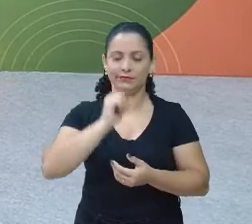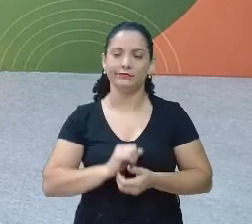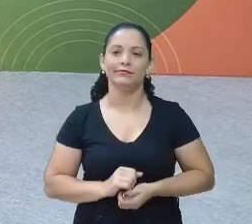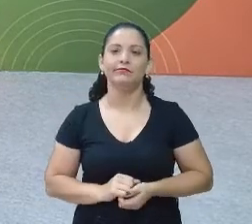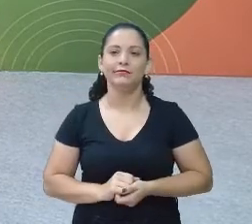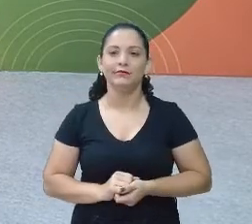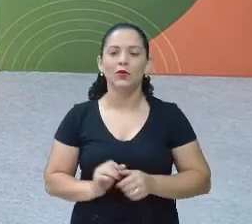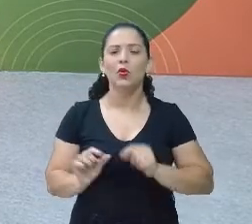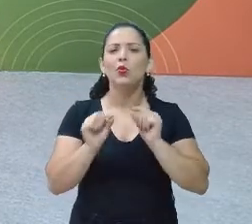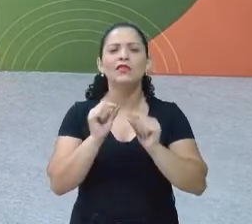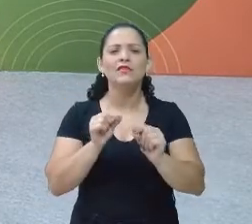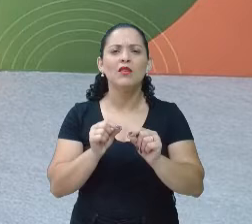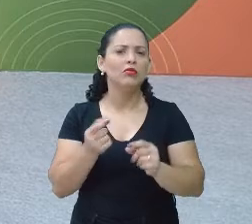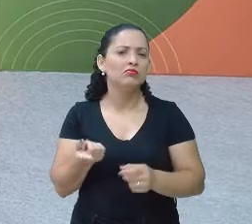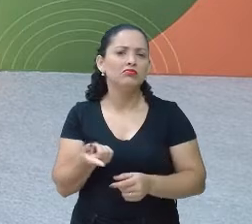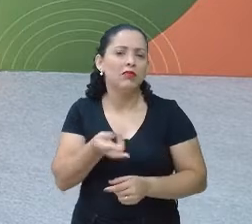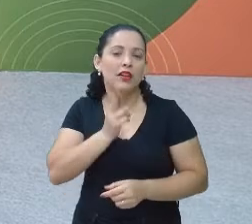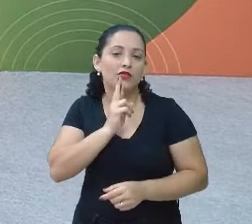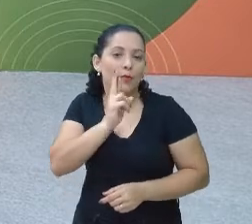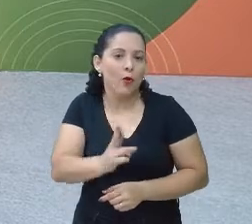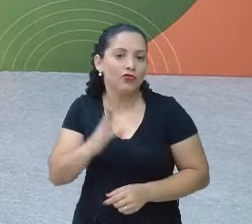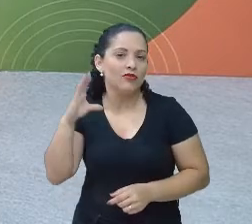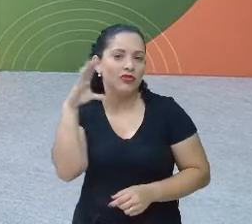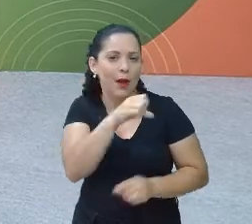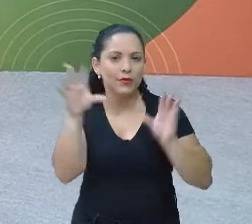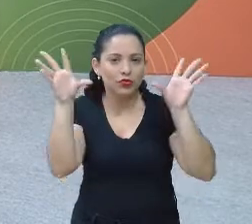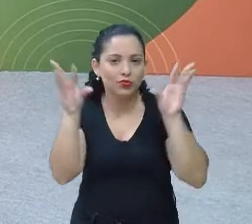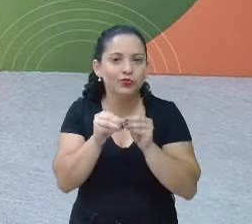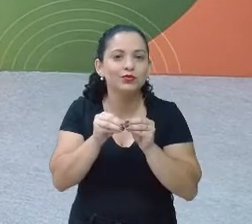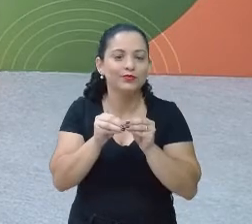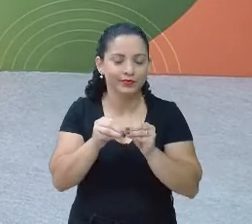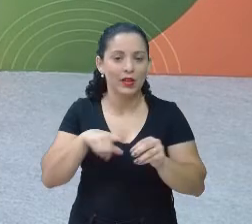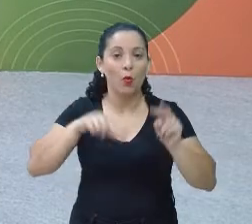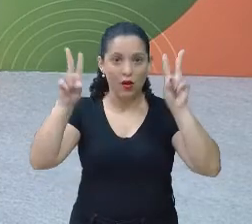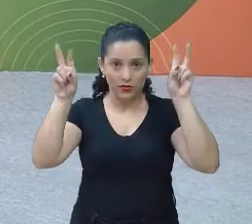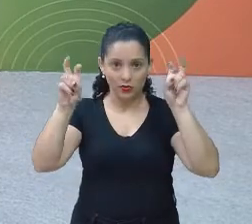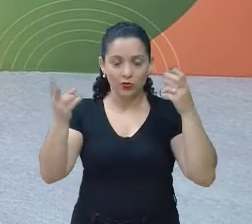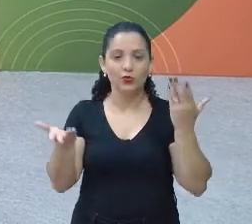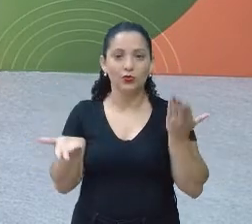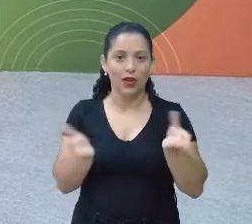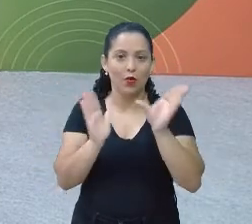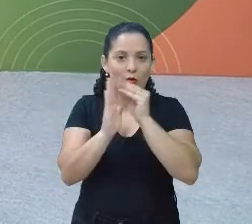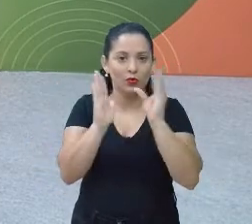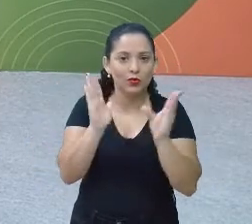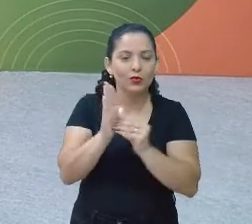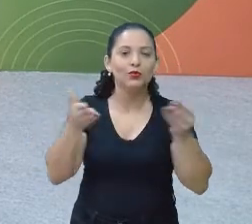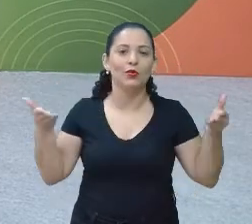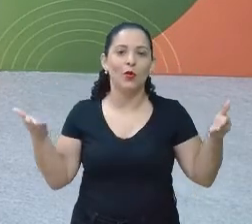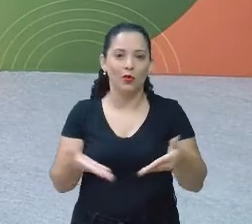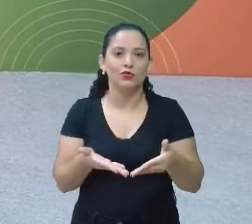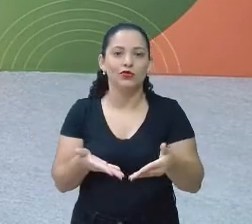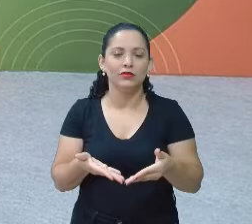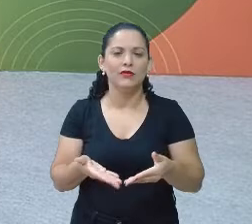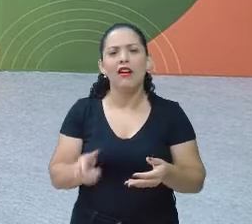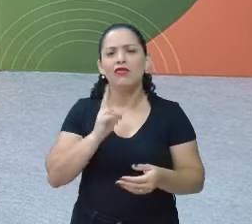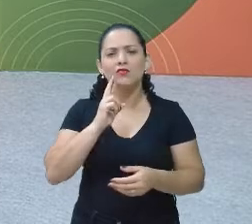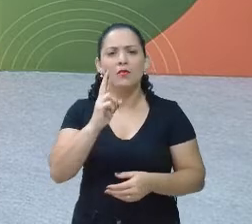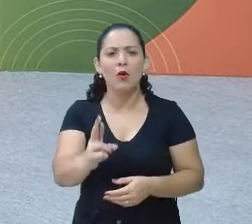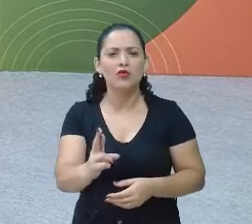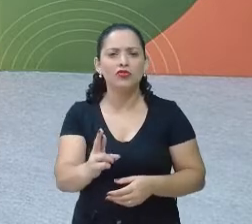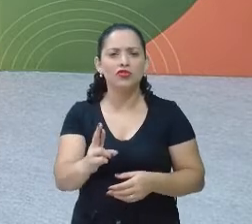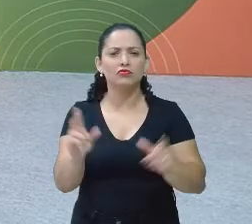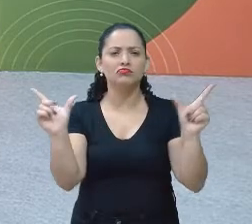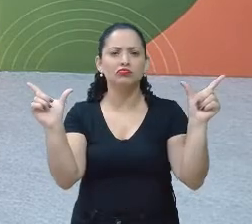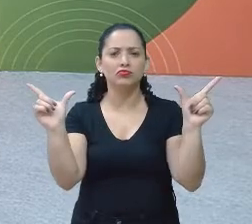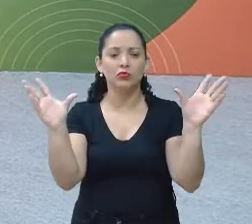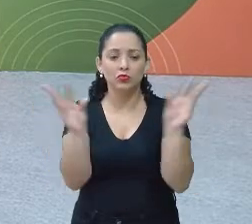são respostas curtas, que são um outro assunto que nós temos nessa aula também. Respostas curtas é o seguinte, é como se você estivesse falando com